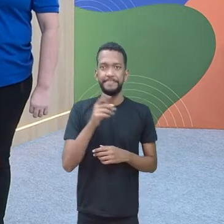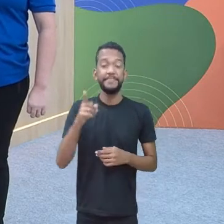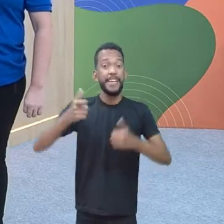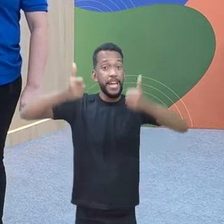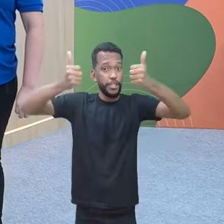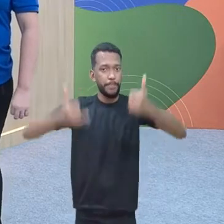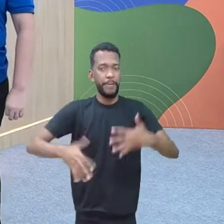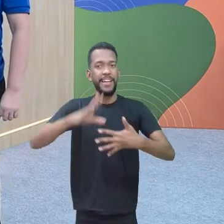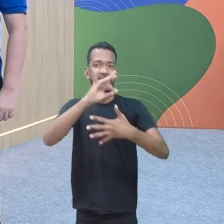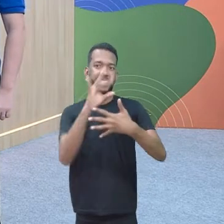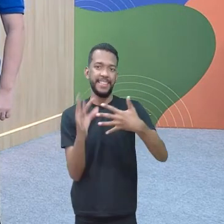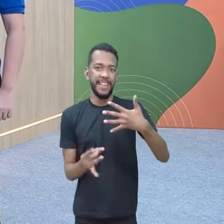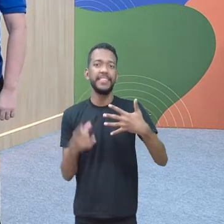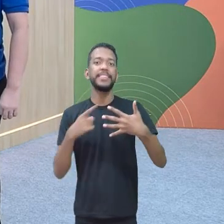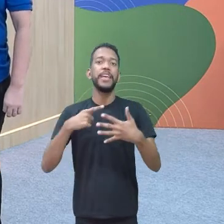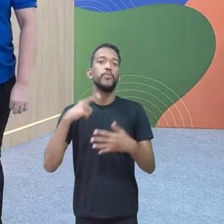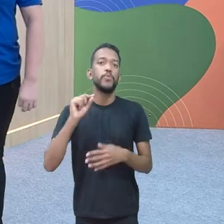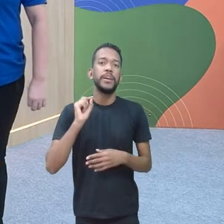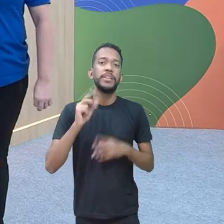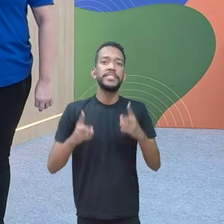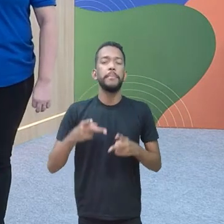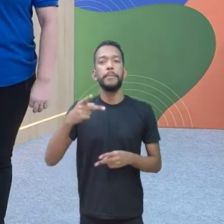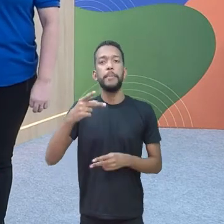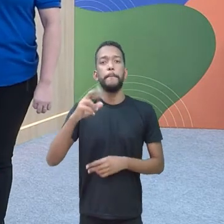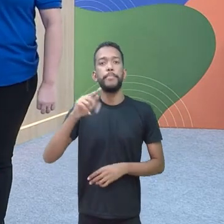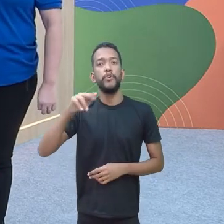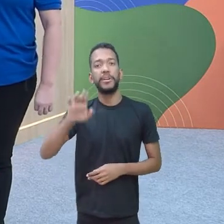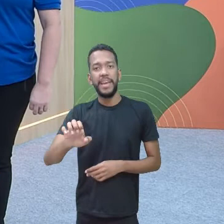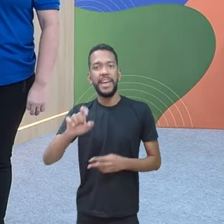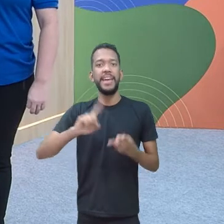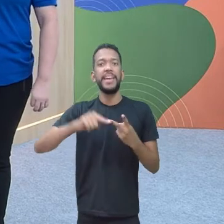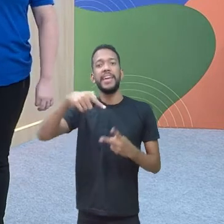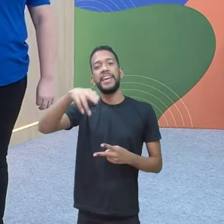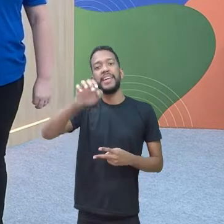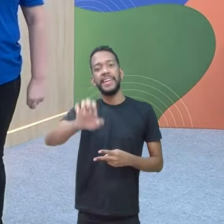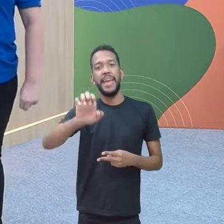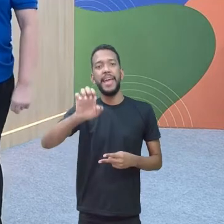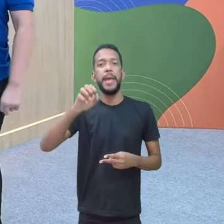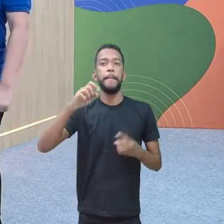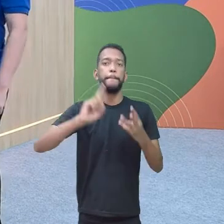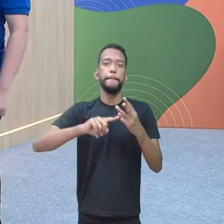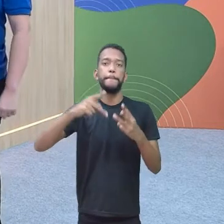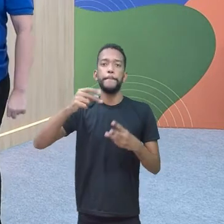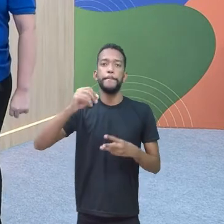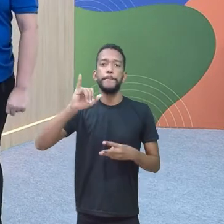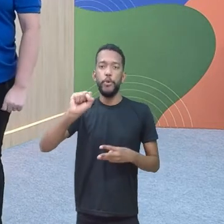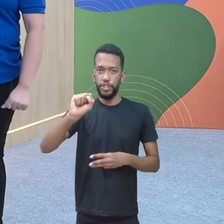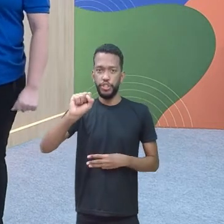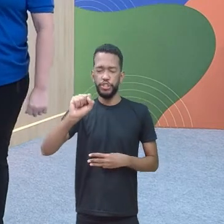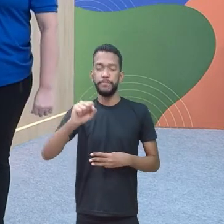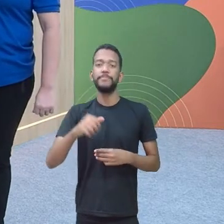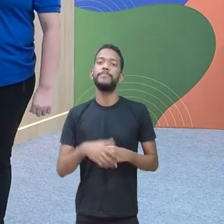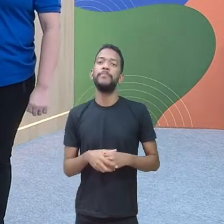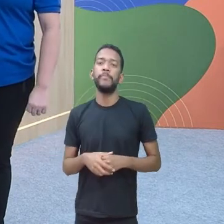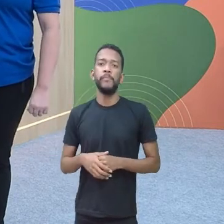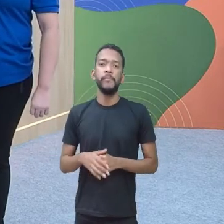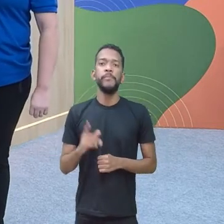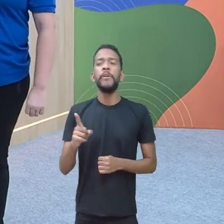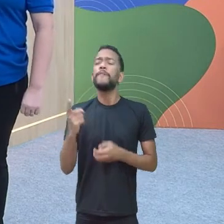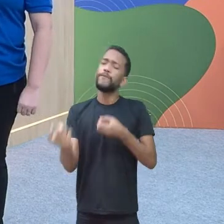explicativas, nós temos sempre o porquê, que, pois. Então, nós temos esse exemplo aqui. Volte